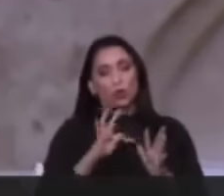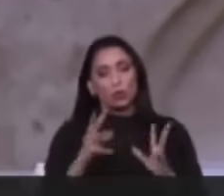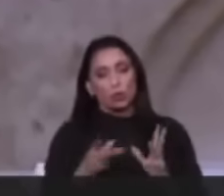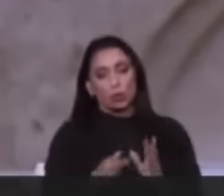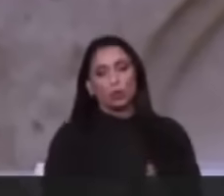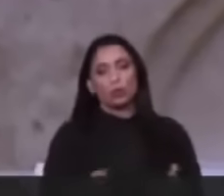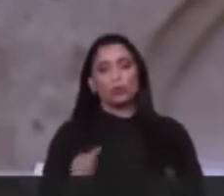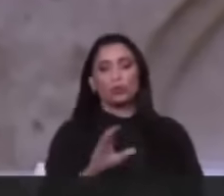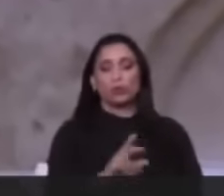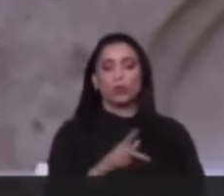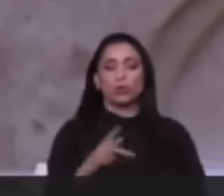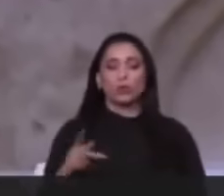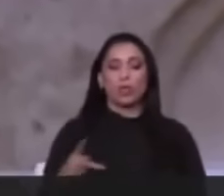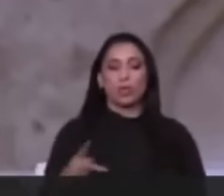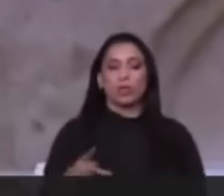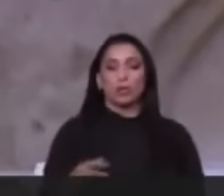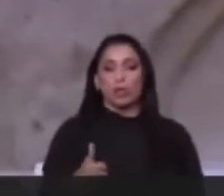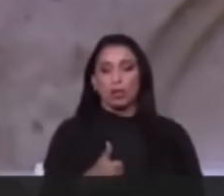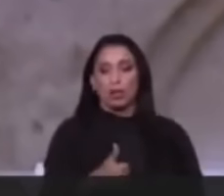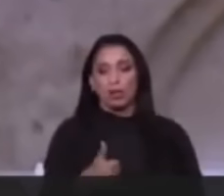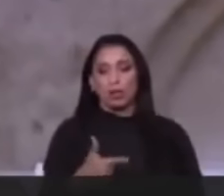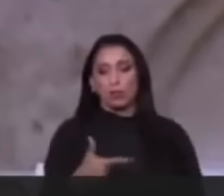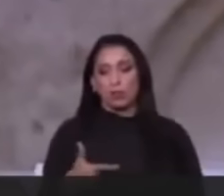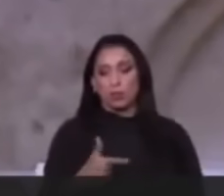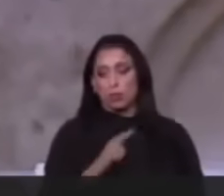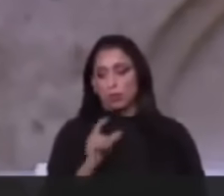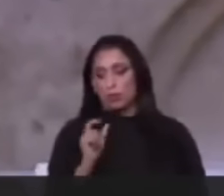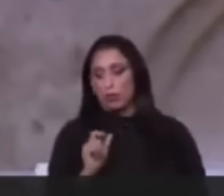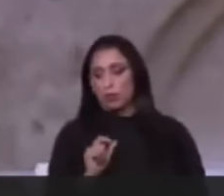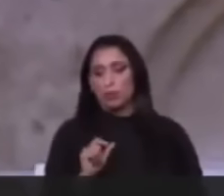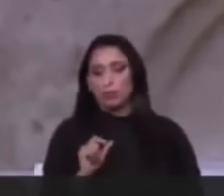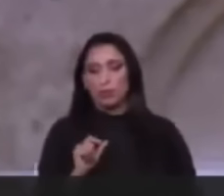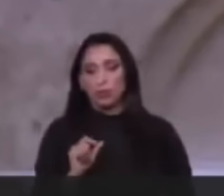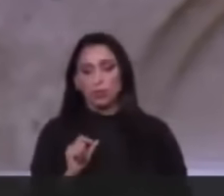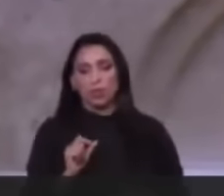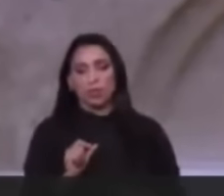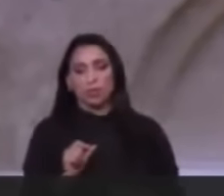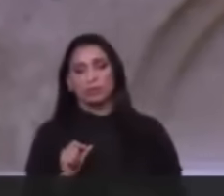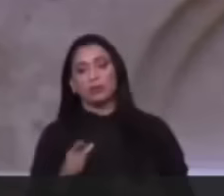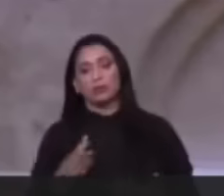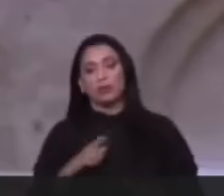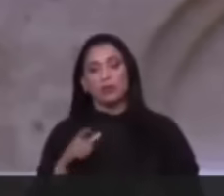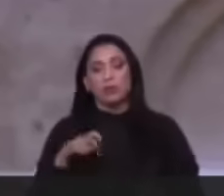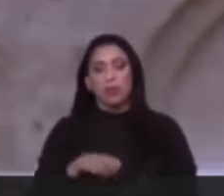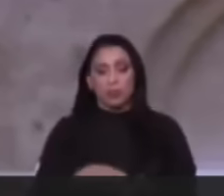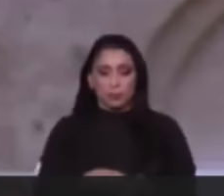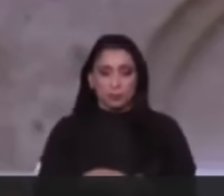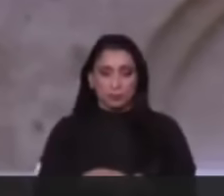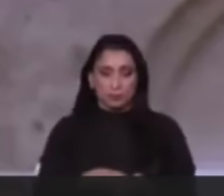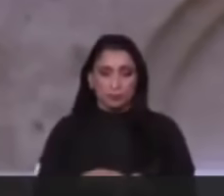Penal, com fixação de dosimetria nos termos de seu voto naquilo em que condenou.